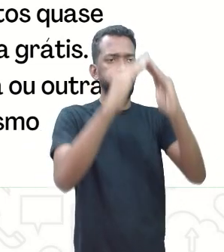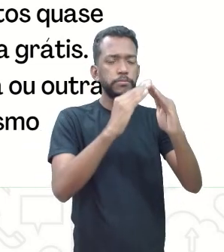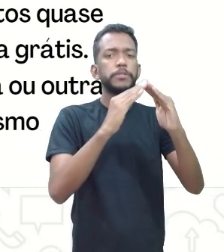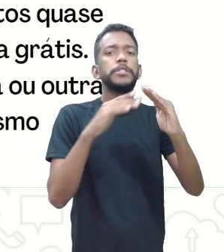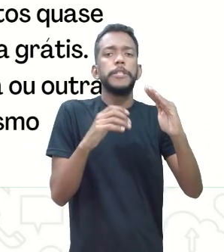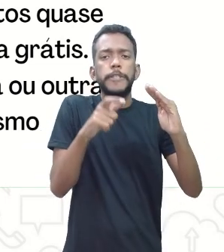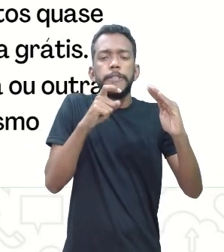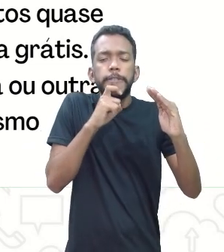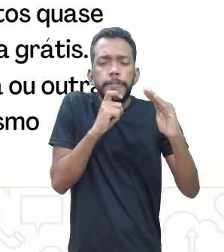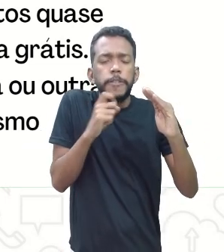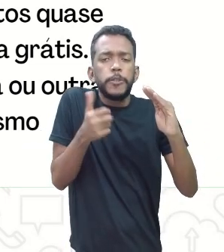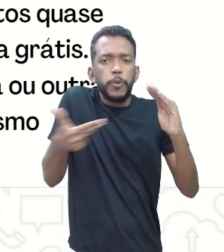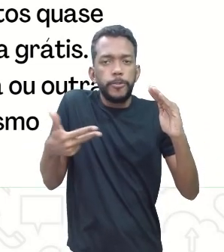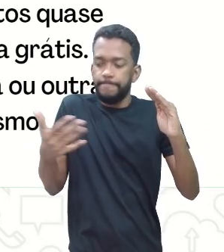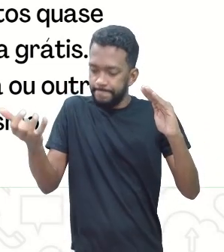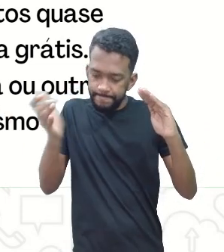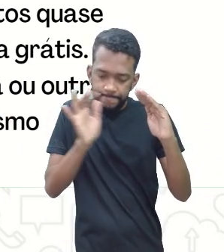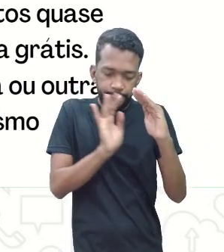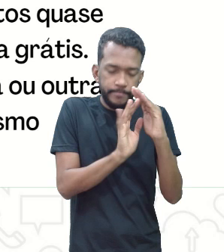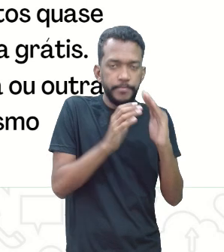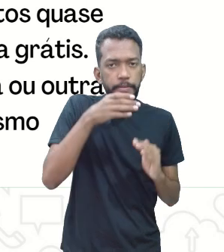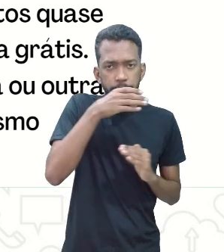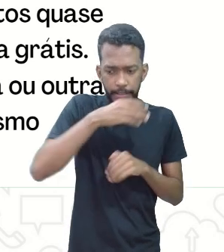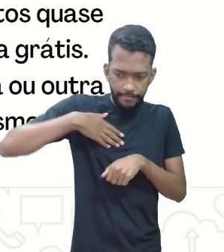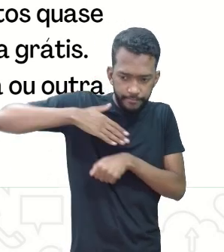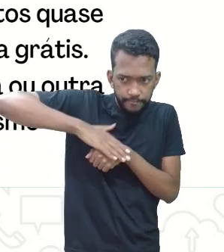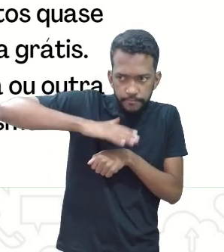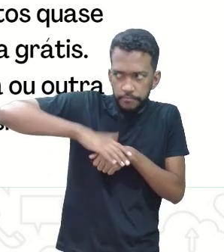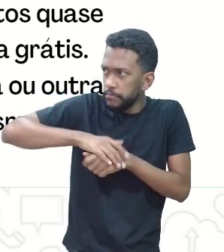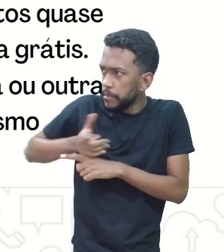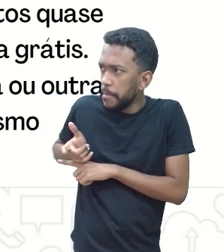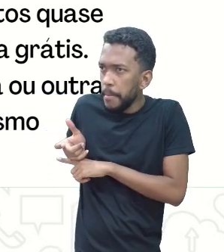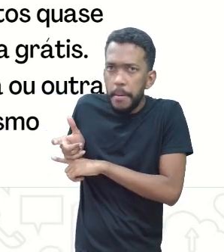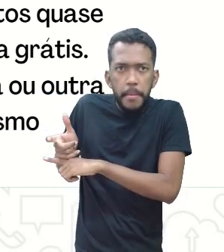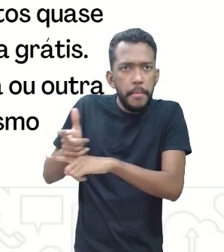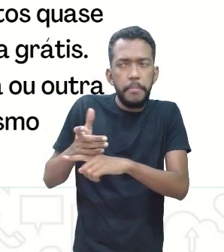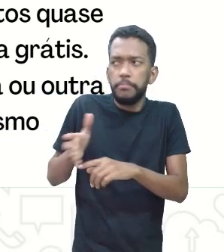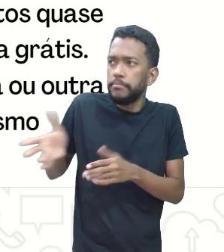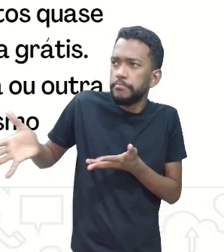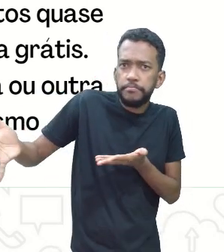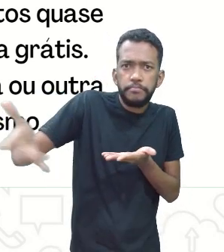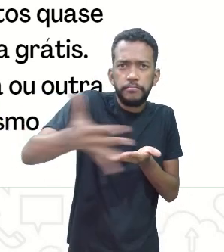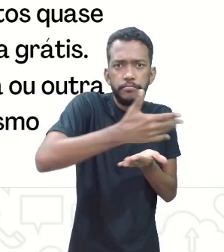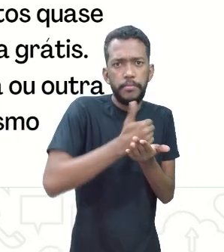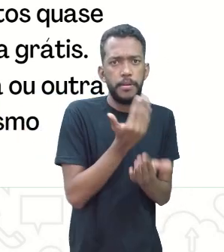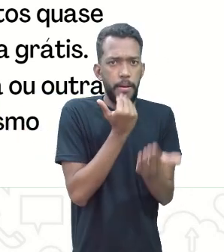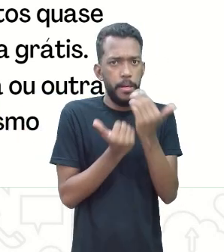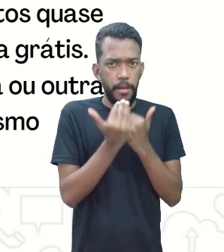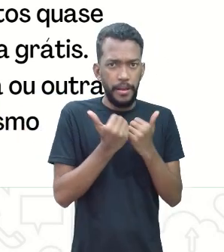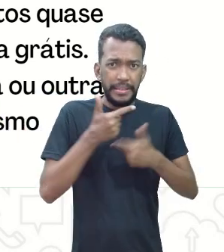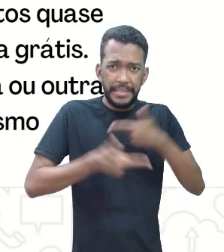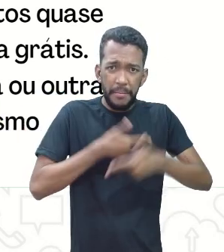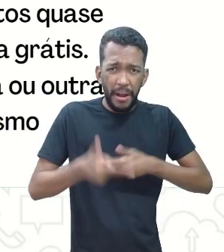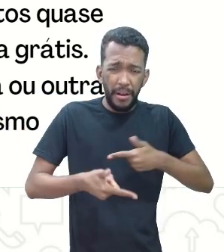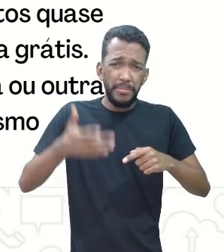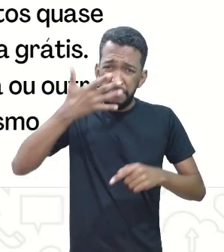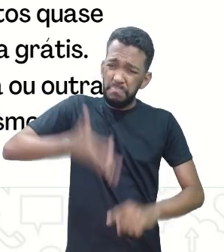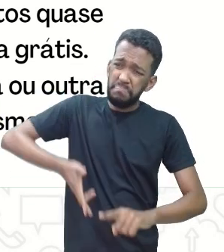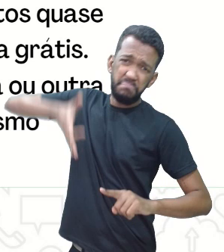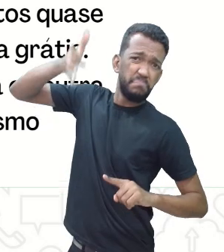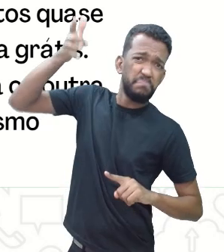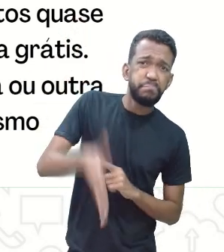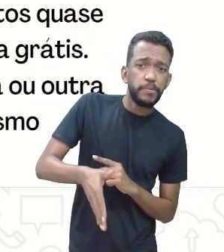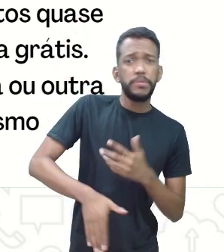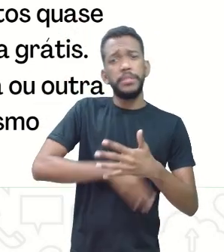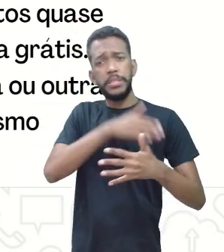agasalhar, tendo que providenciar sua própria alimentação. As condições de trabalho são as mais precárias possíveis, as